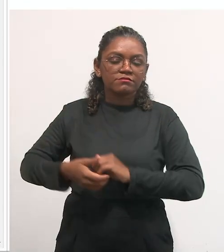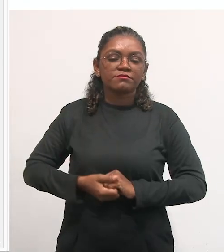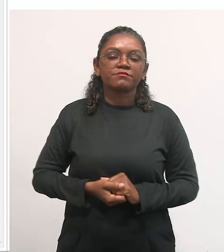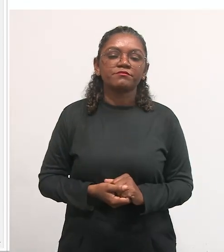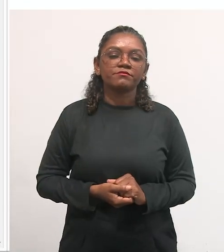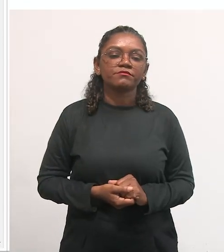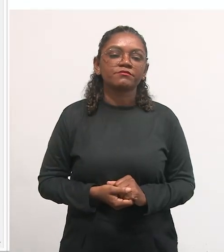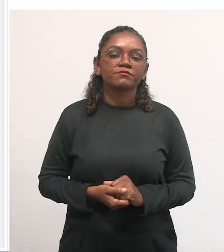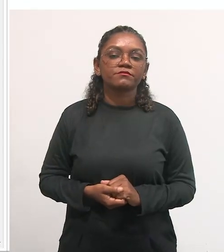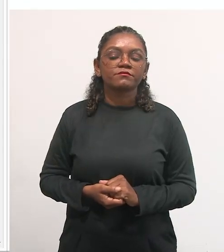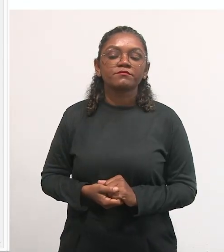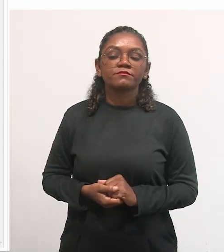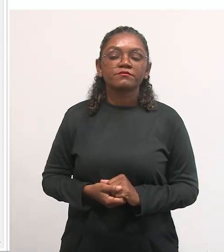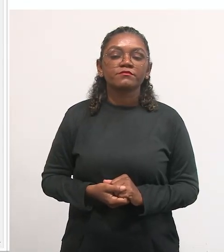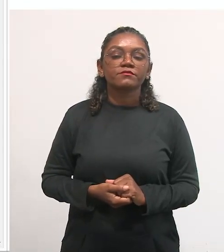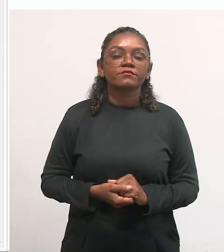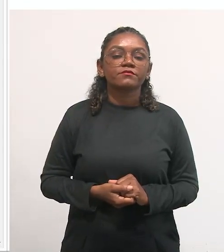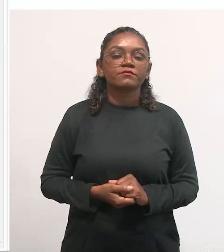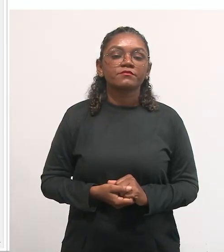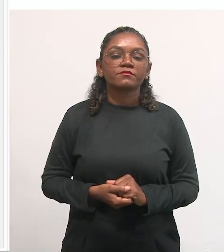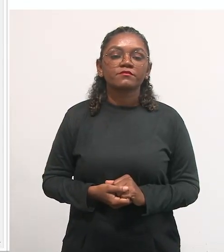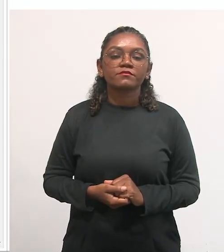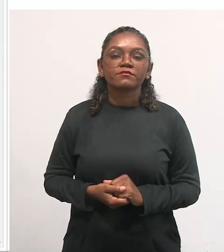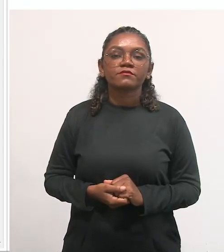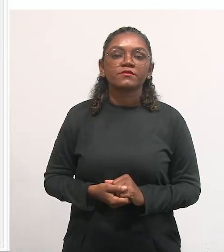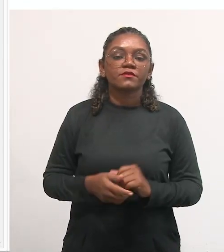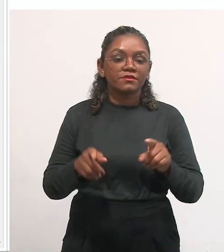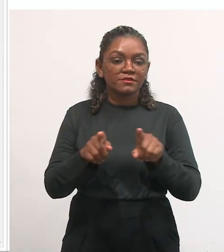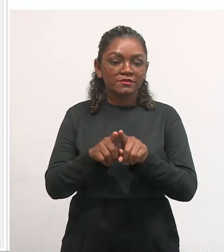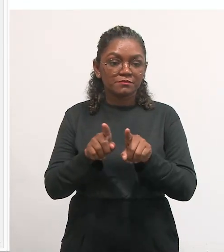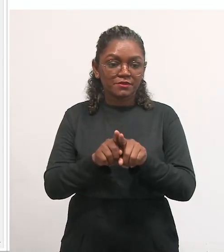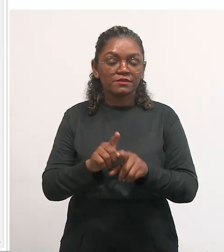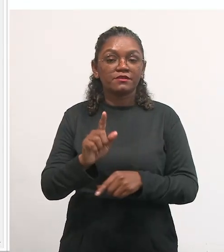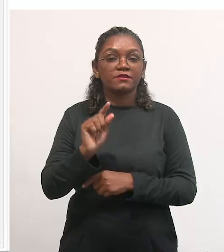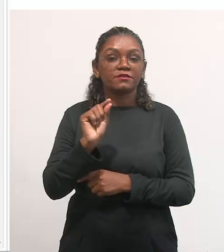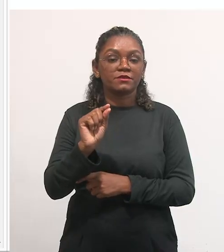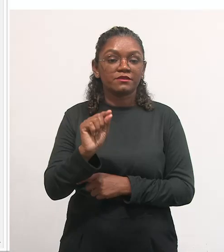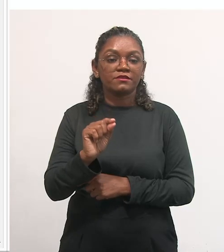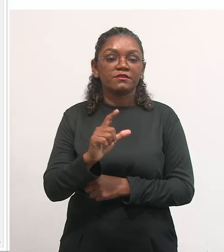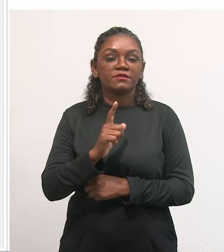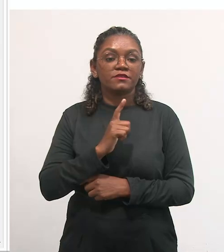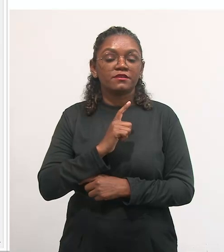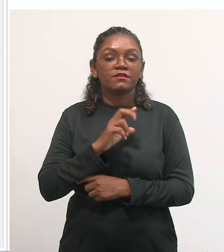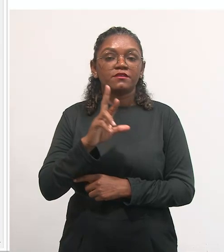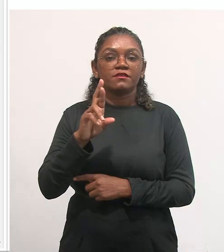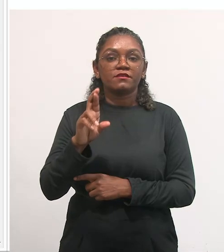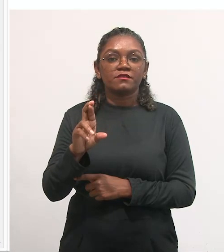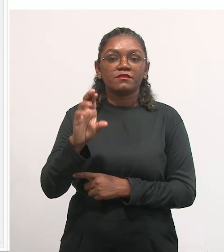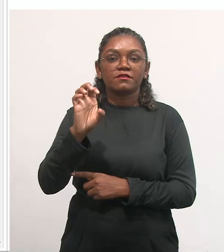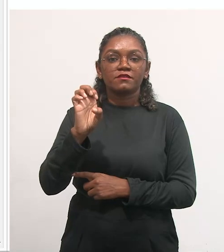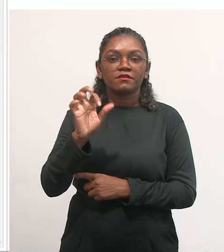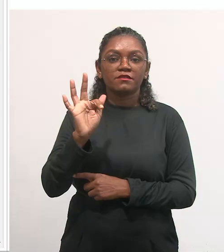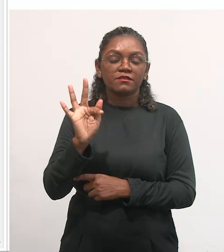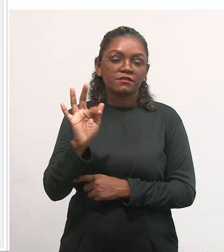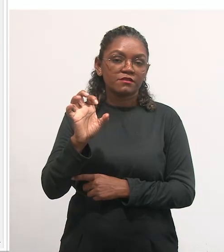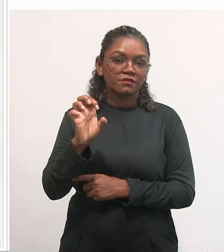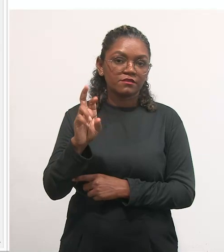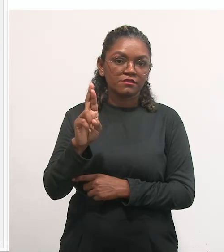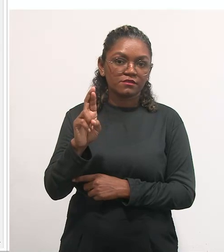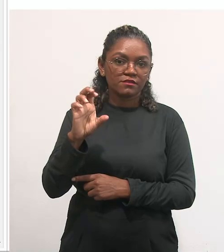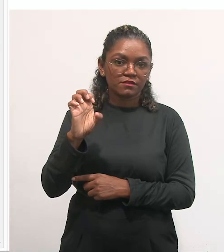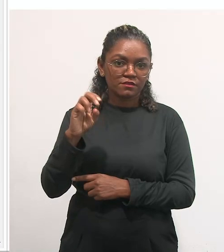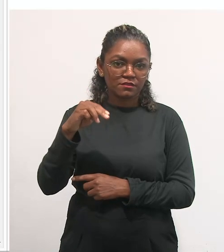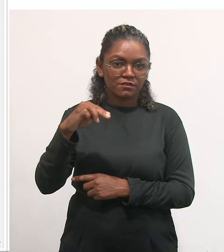E depois da base, eu tenho os referenciais curriculares que são feitos pelas secretarias